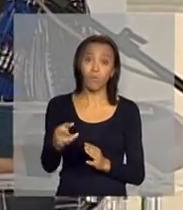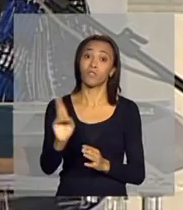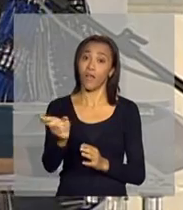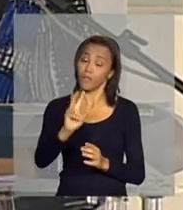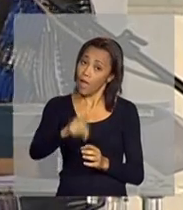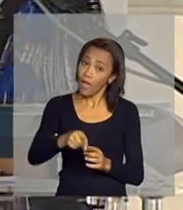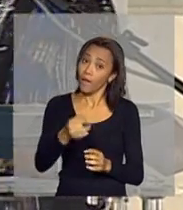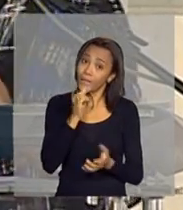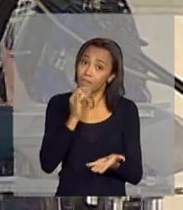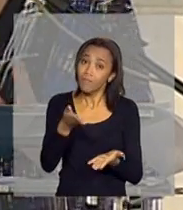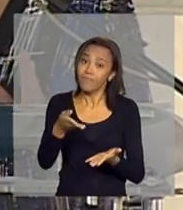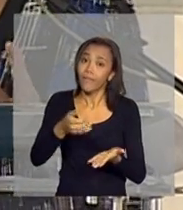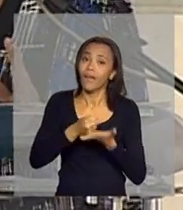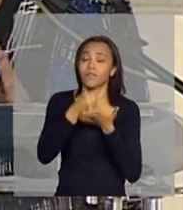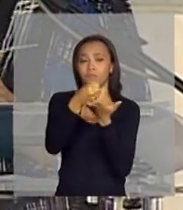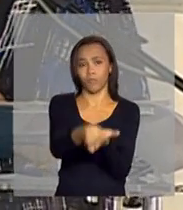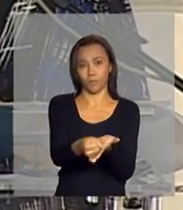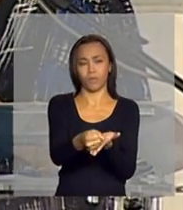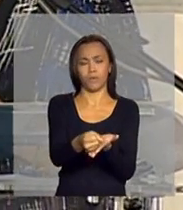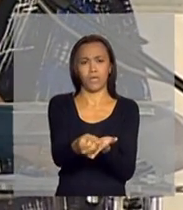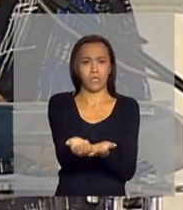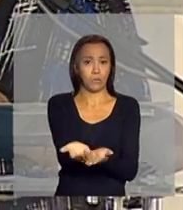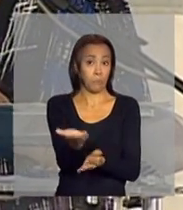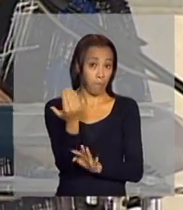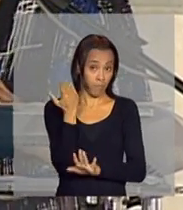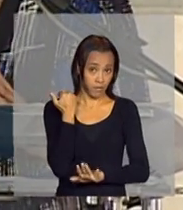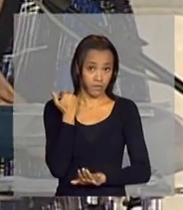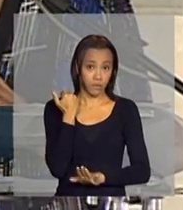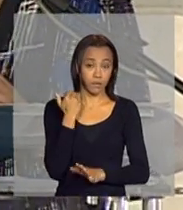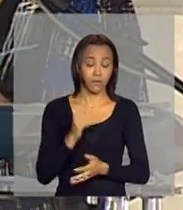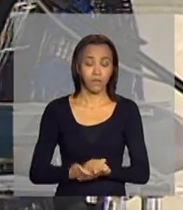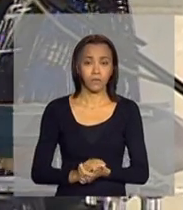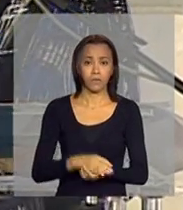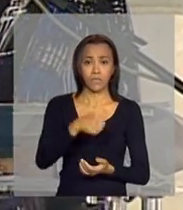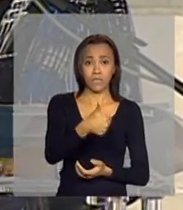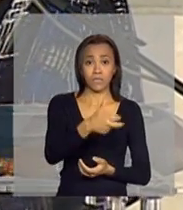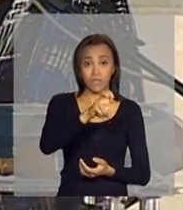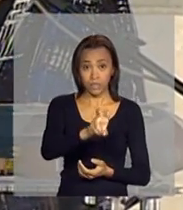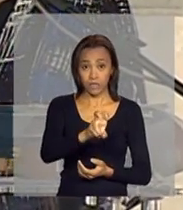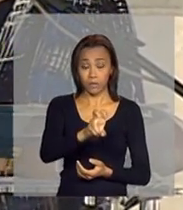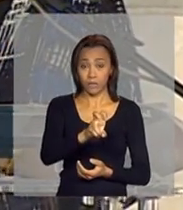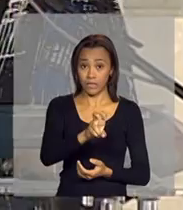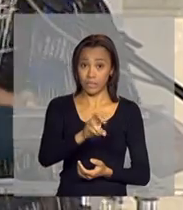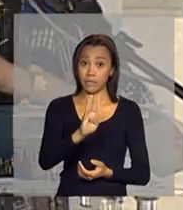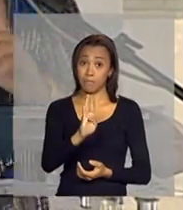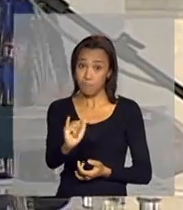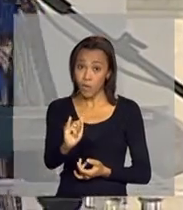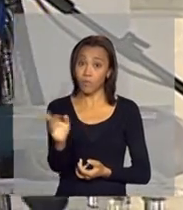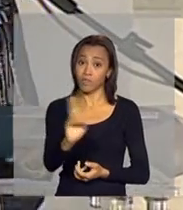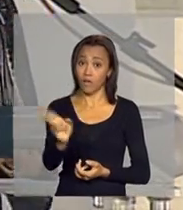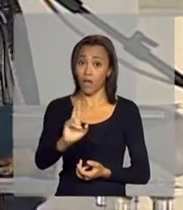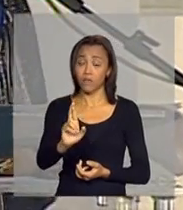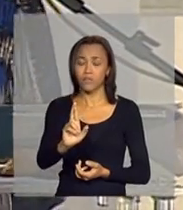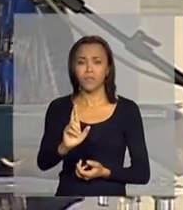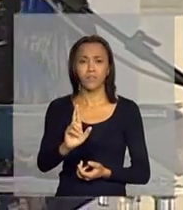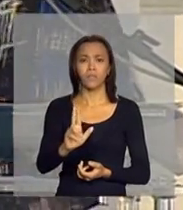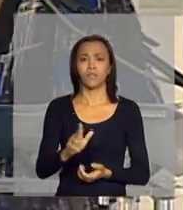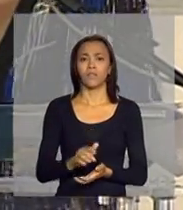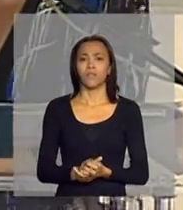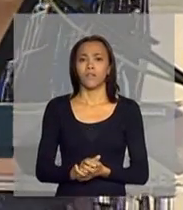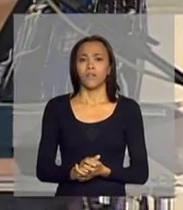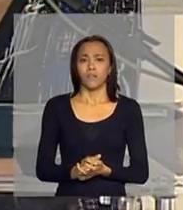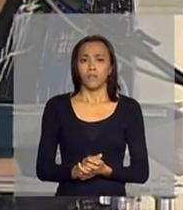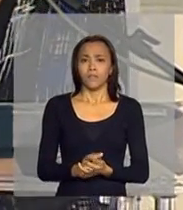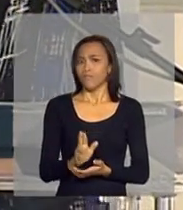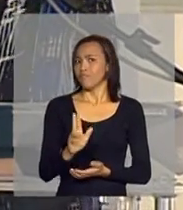desse apoio. No passado, 115 bilhões de reais jamais